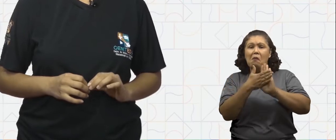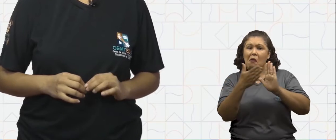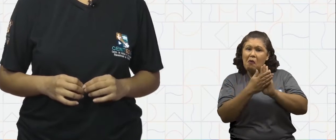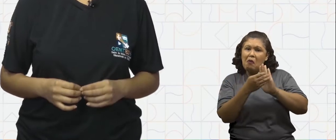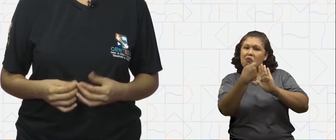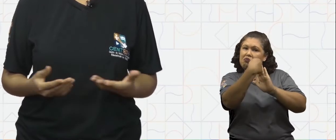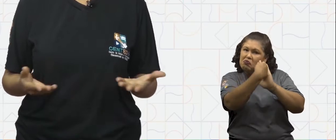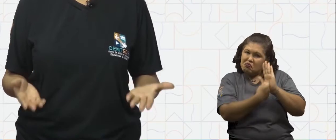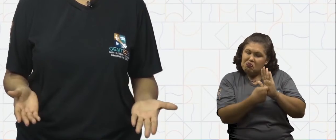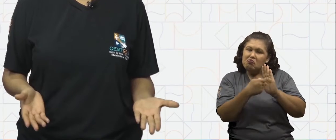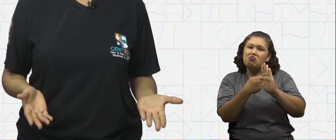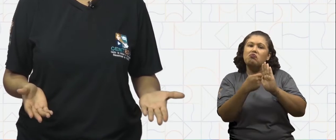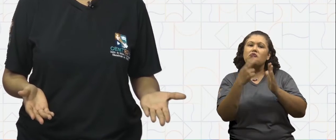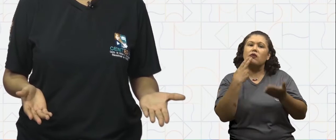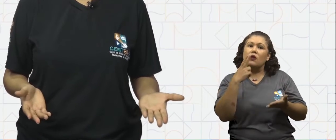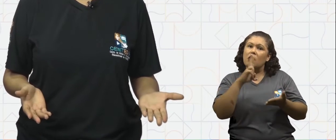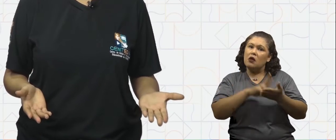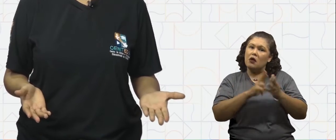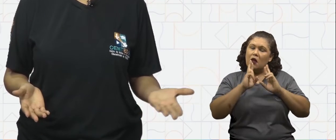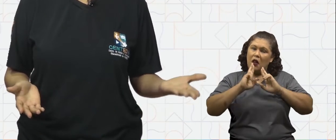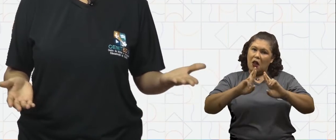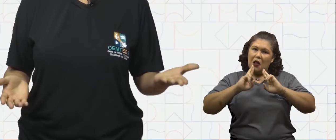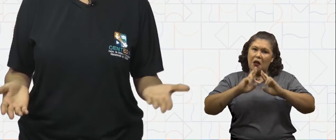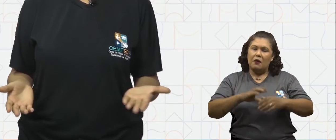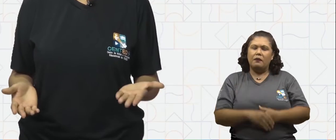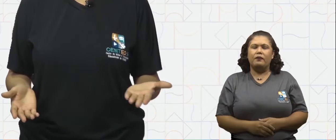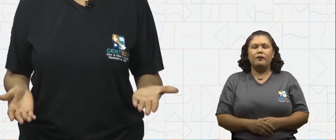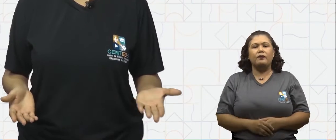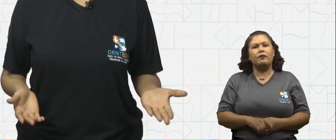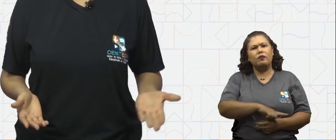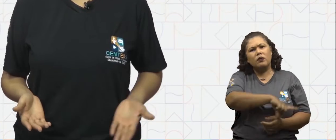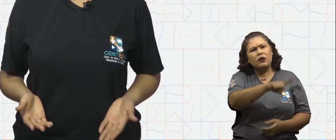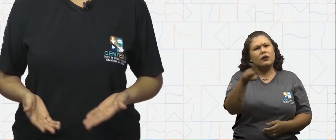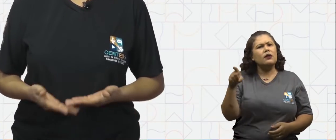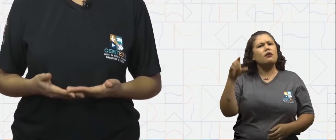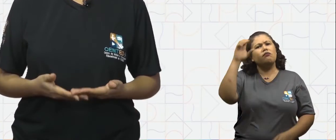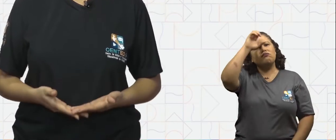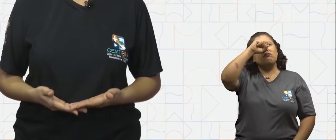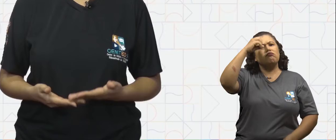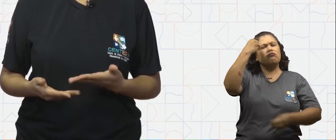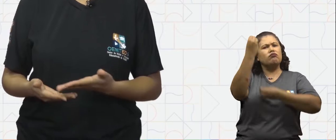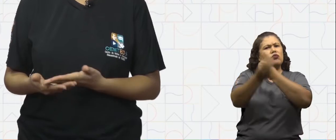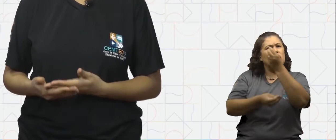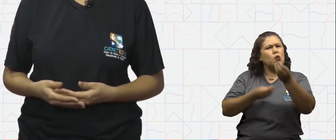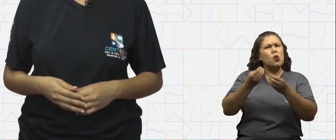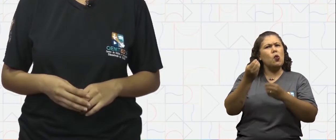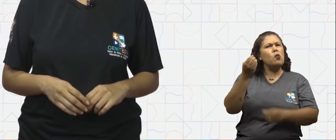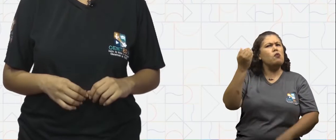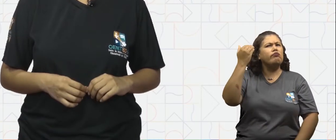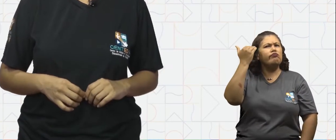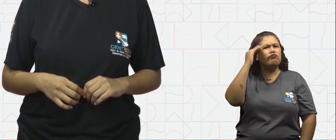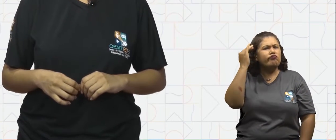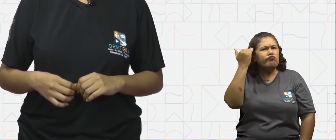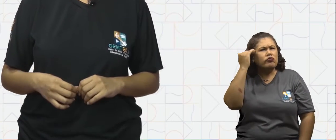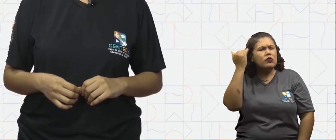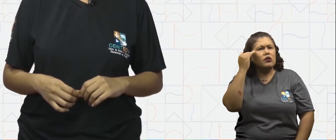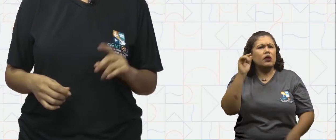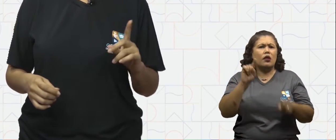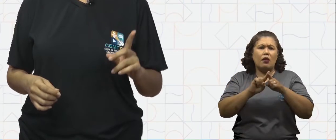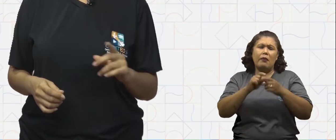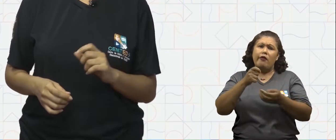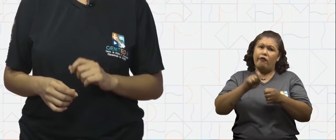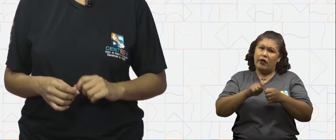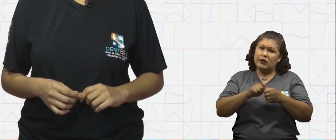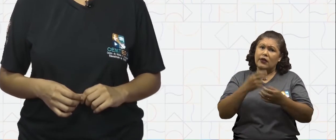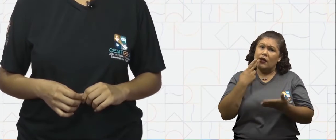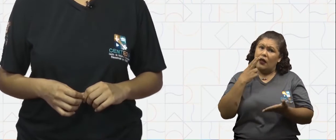proposta de produção de uma carta de reclamação. Agora que você aprendeu sobre leitura e compreensão de cartas de reclamação,